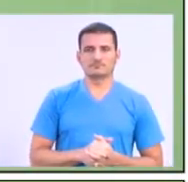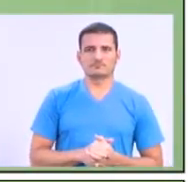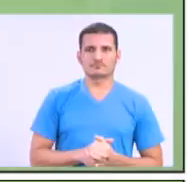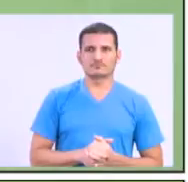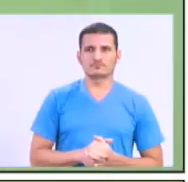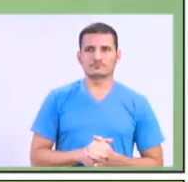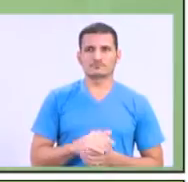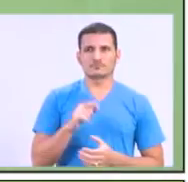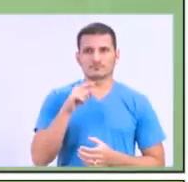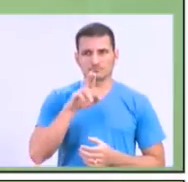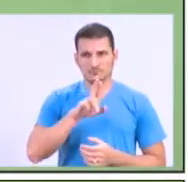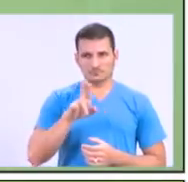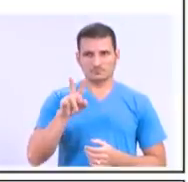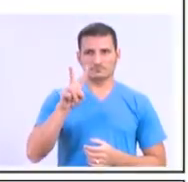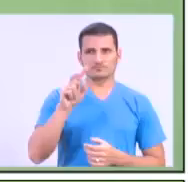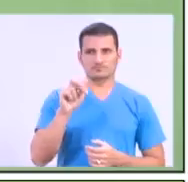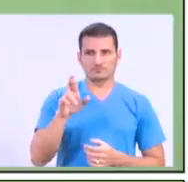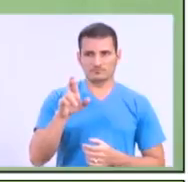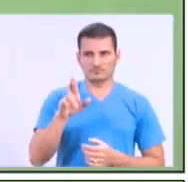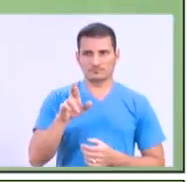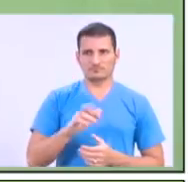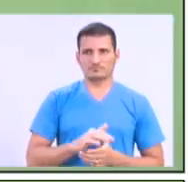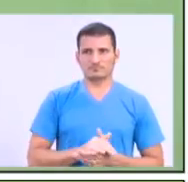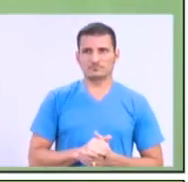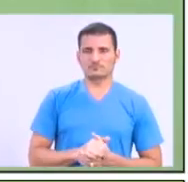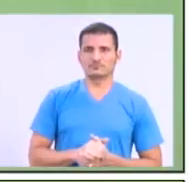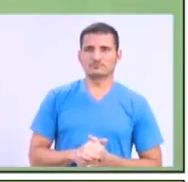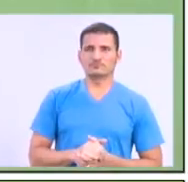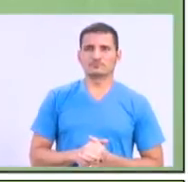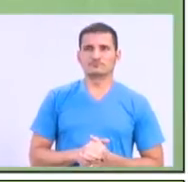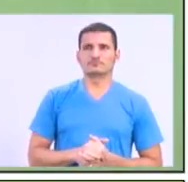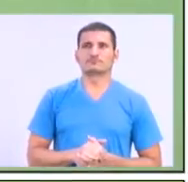variável, iniciando com o valor 0.